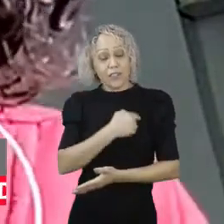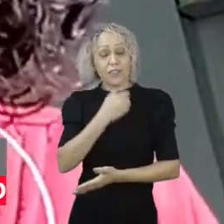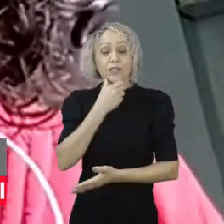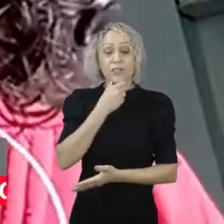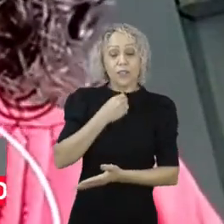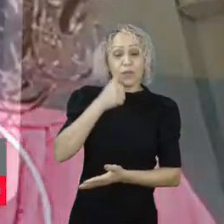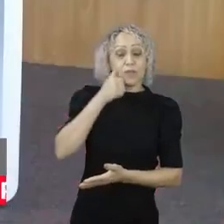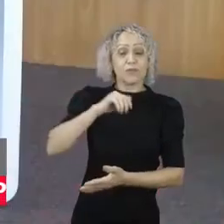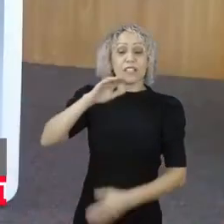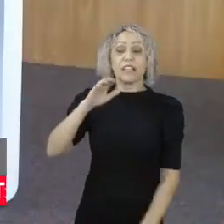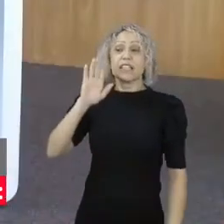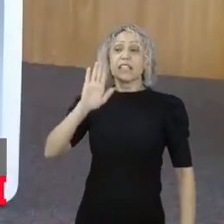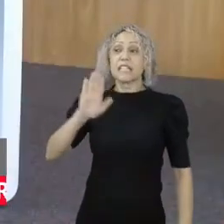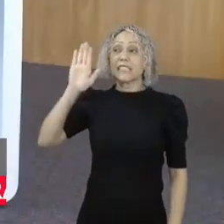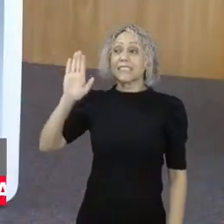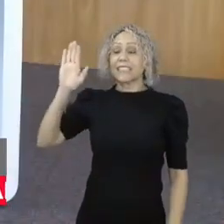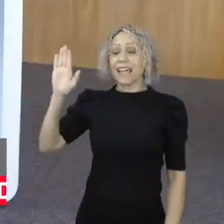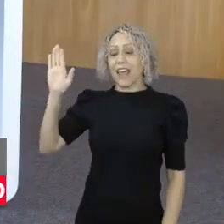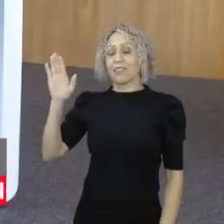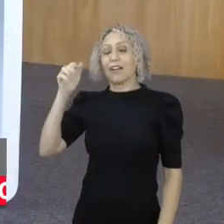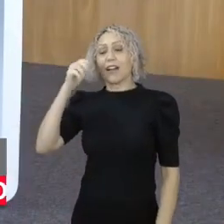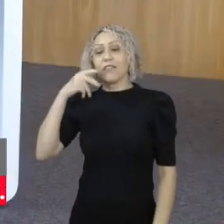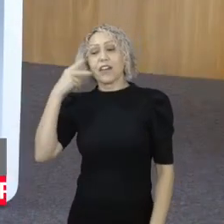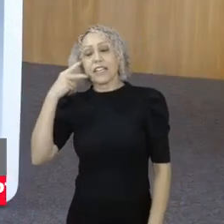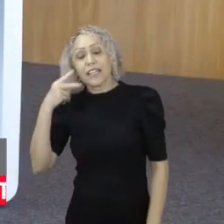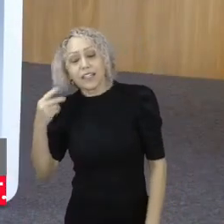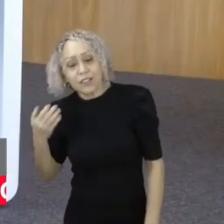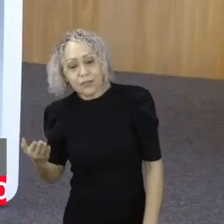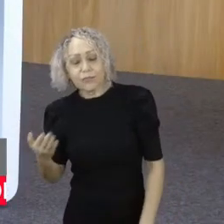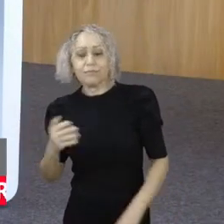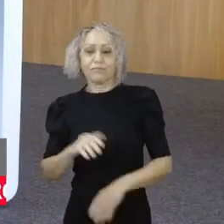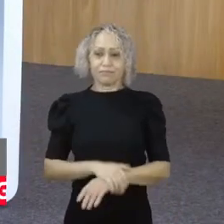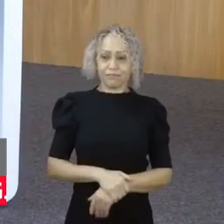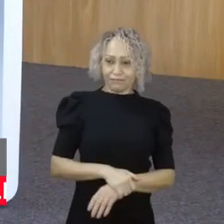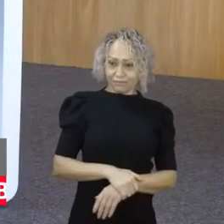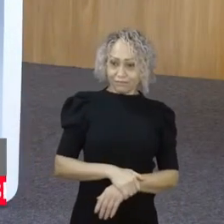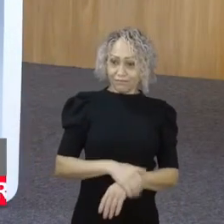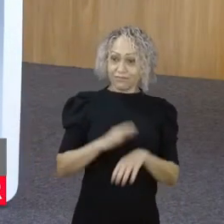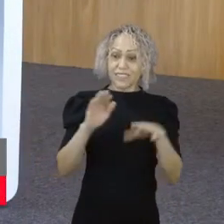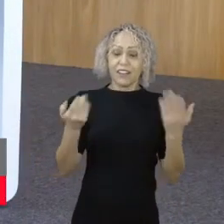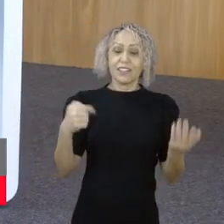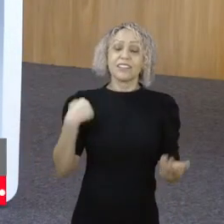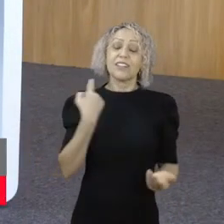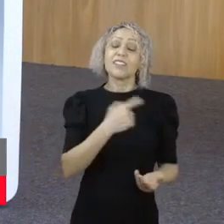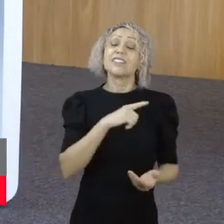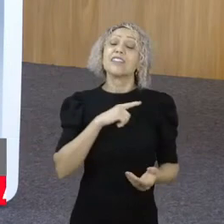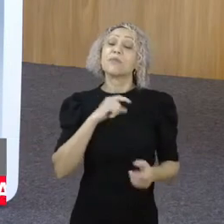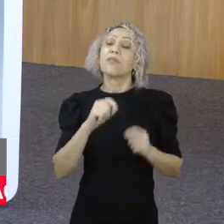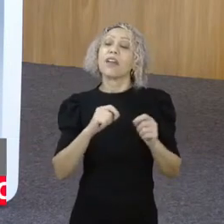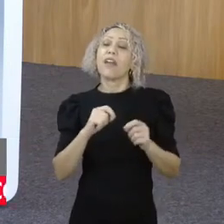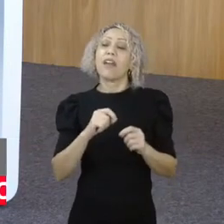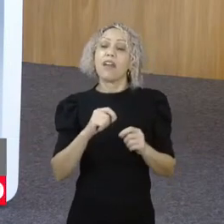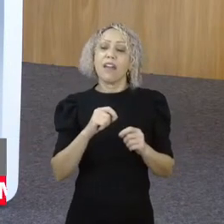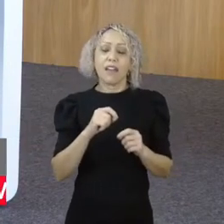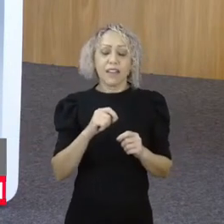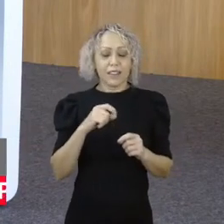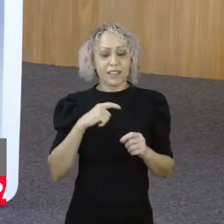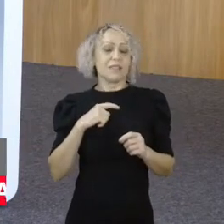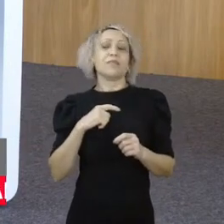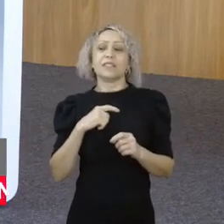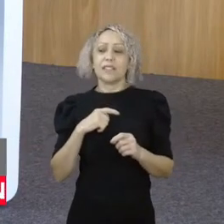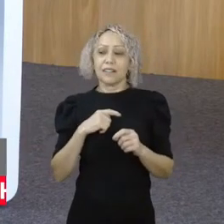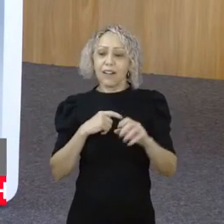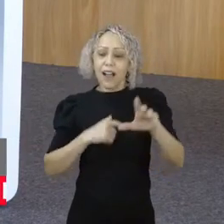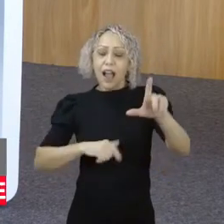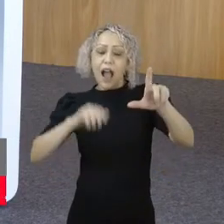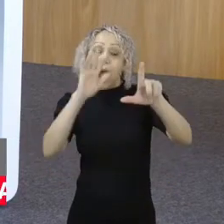vereadores. Secretária, então a gente tem a plataforma mais uma vez aí, né, para fazer todo esse serviço aí